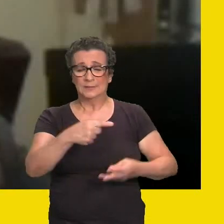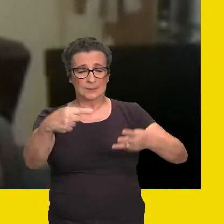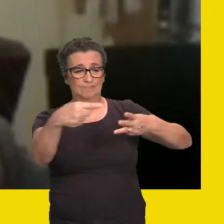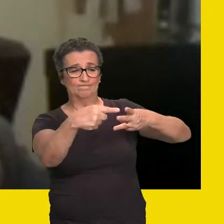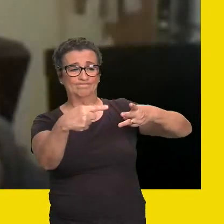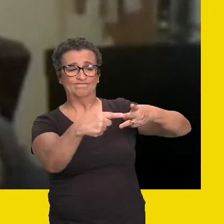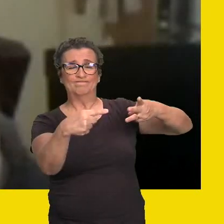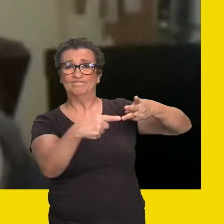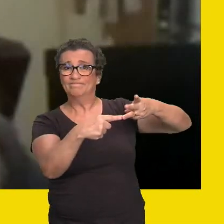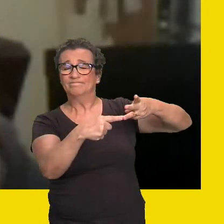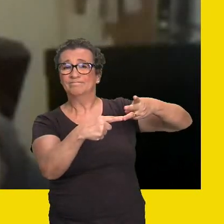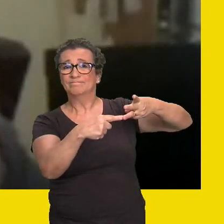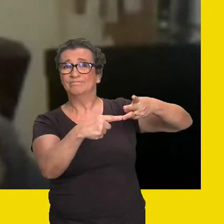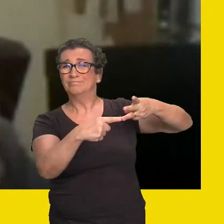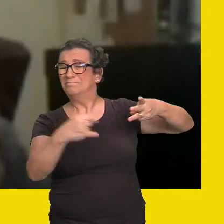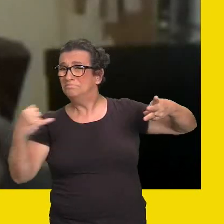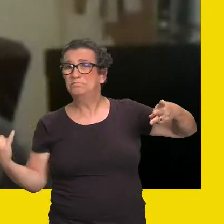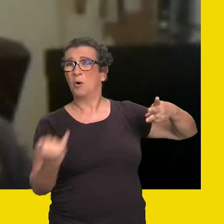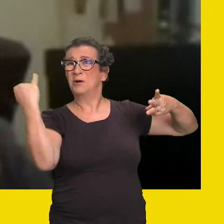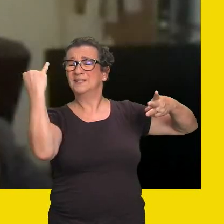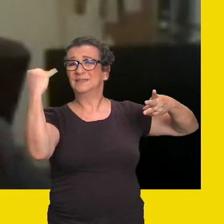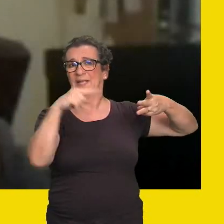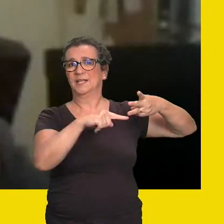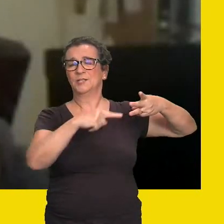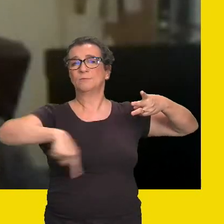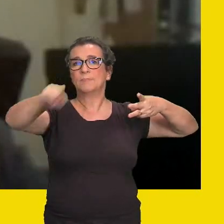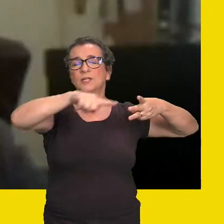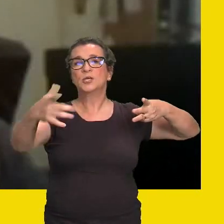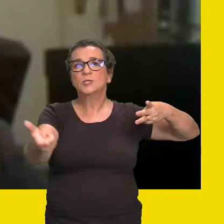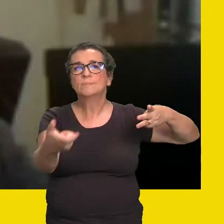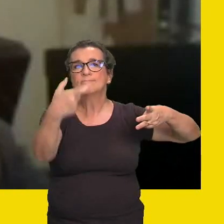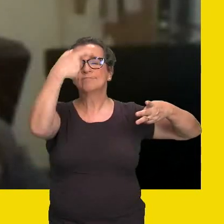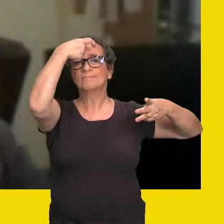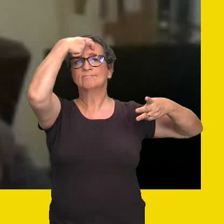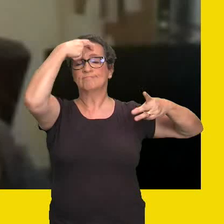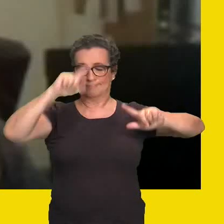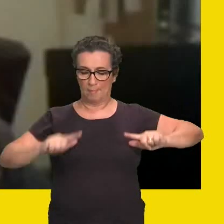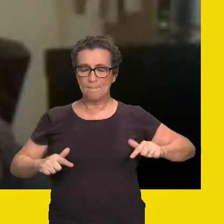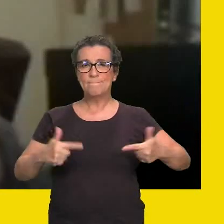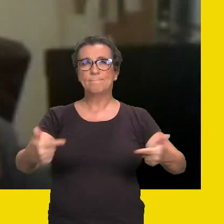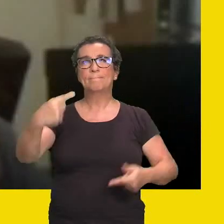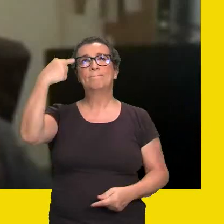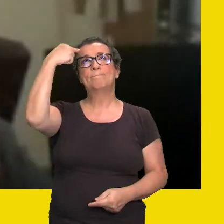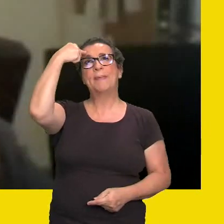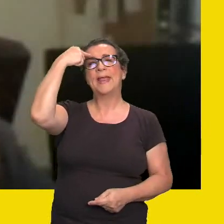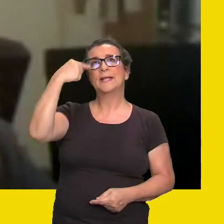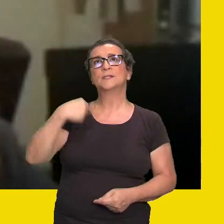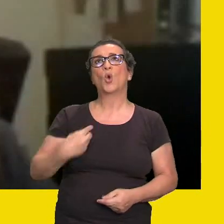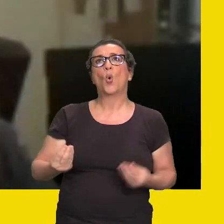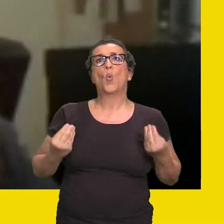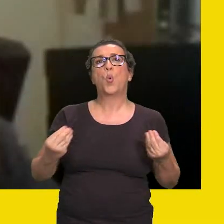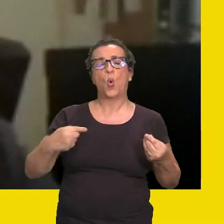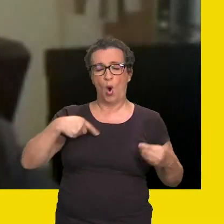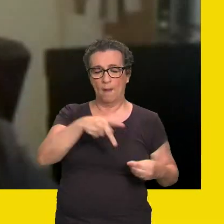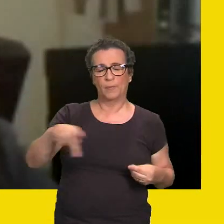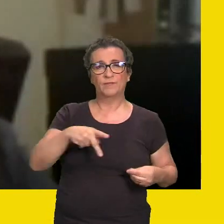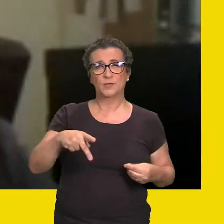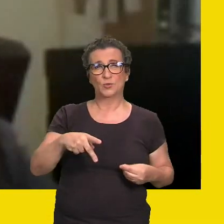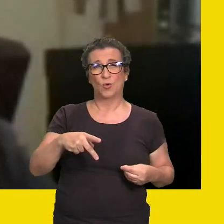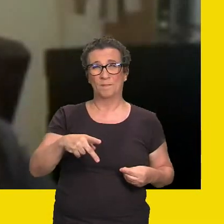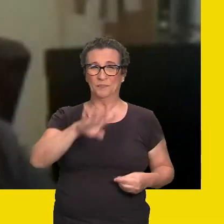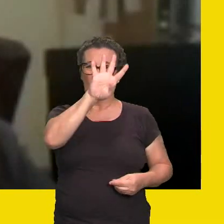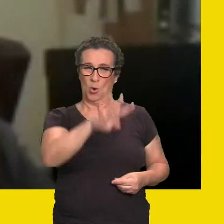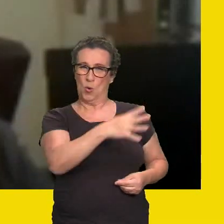esses são pontos necessários para que a gente pense a nossa ação docente. Quando a gente fala de currículo